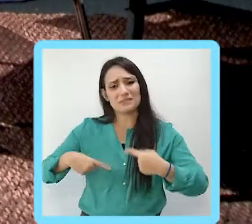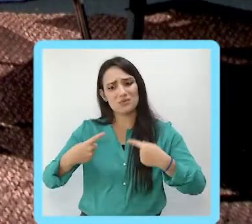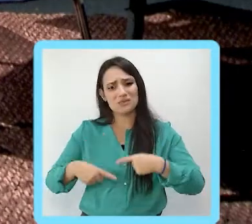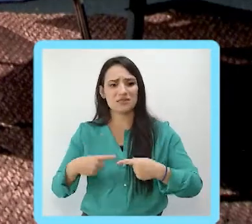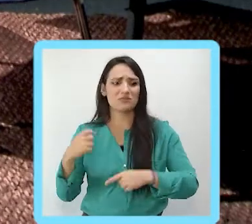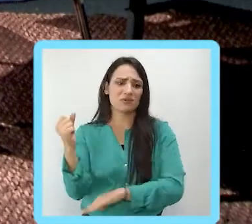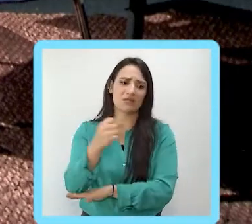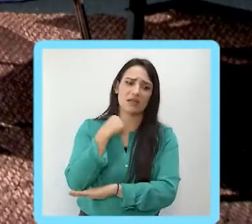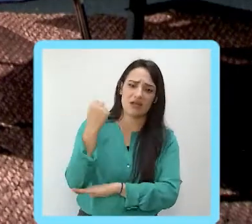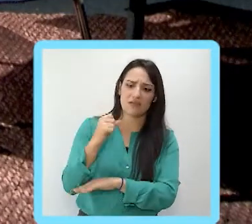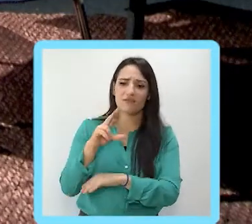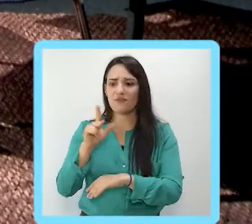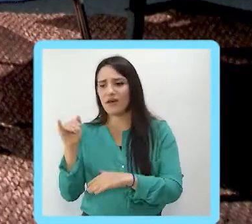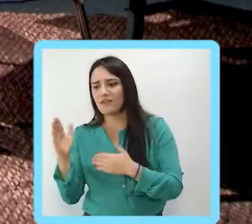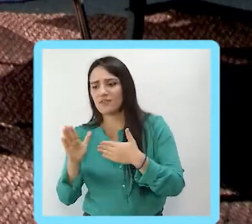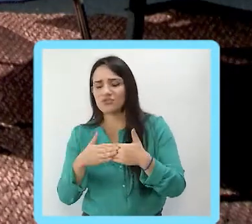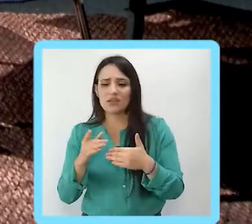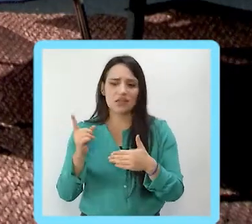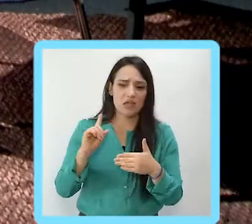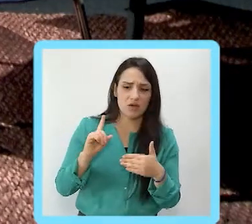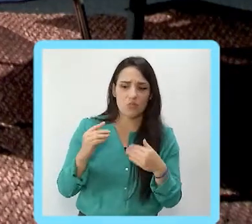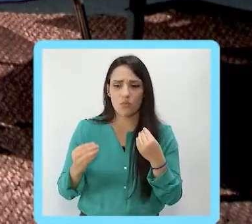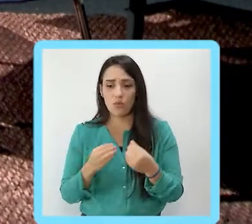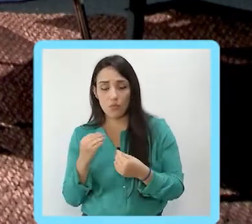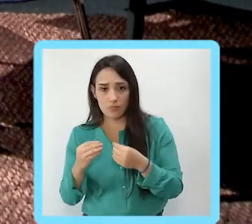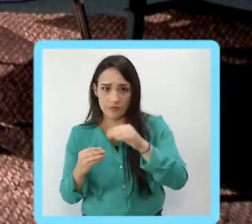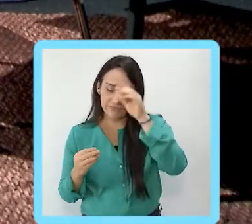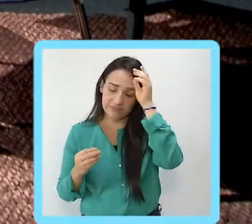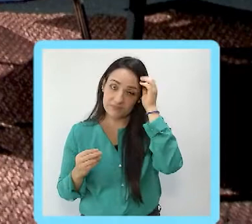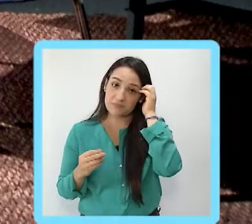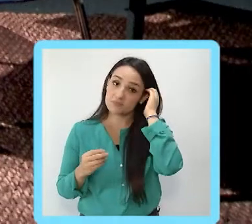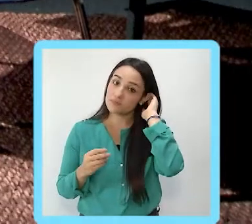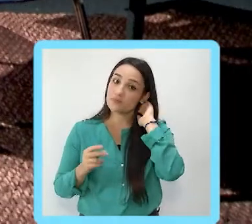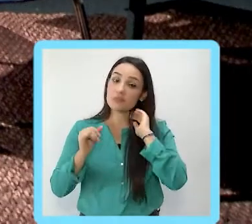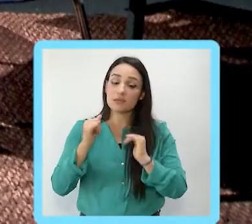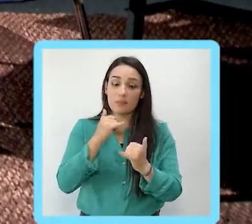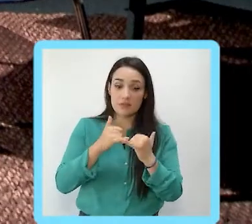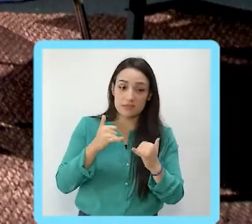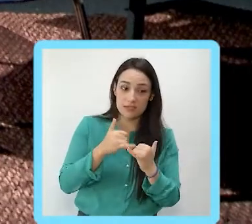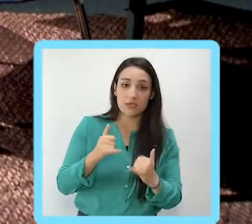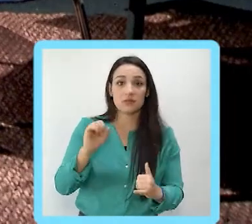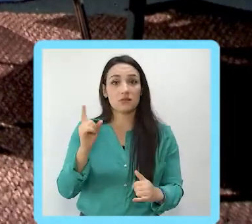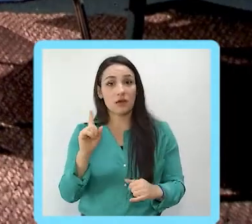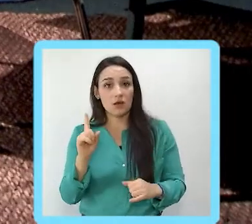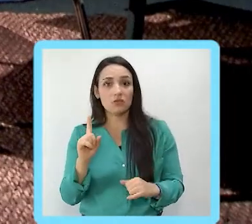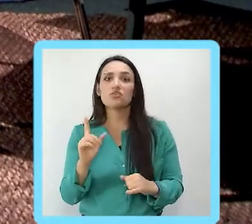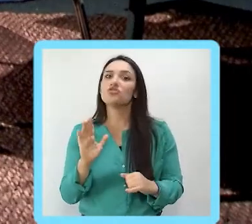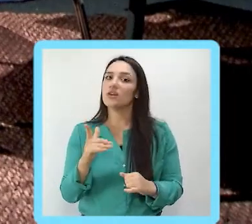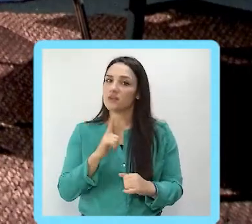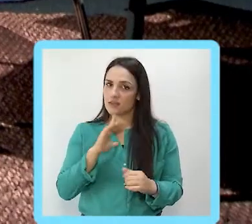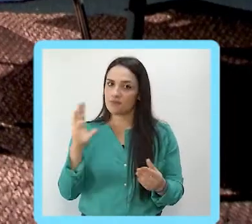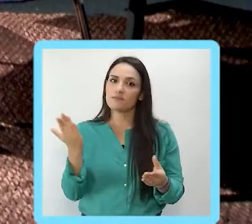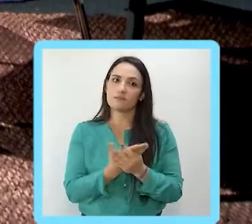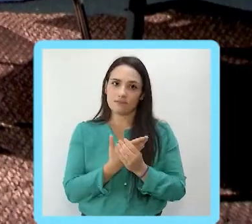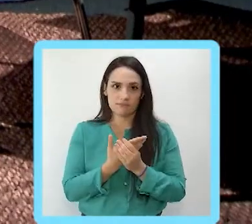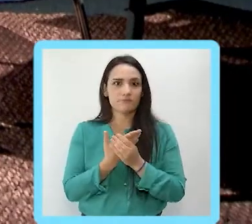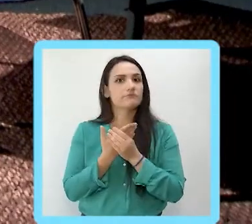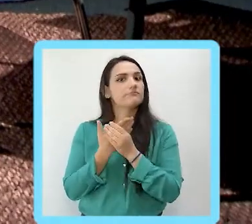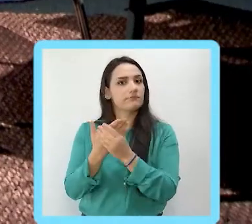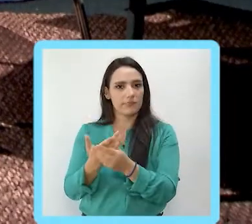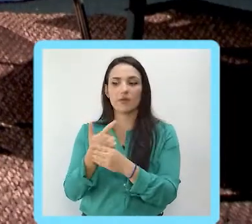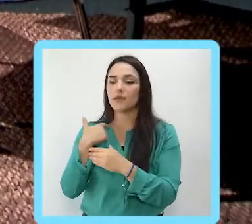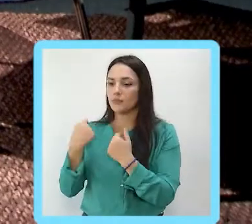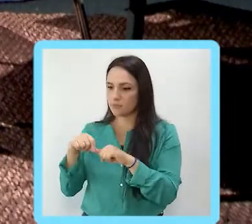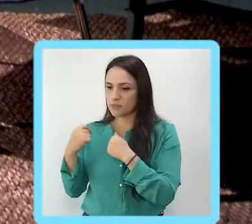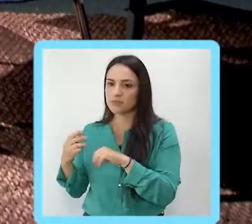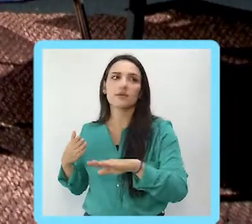época da pandemia, né? Fechava, não fechava escola, totalmente ou não, foi judicializada essa questão, então nós estivemos